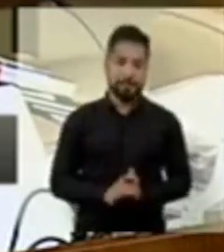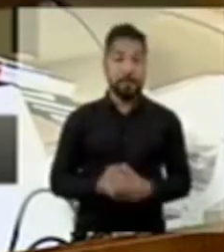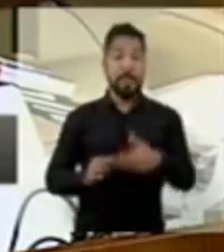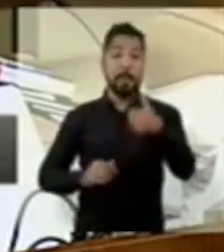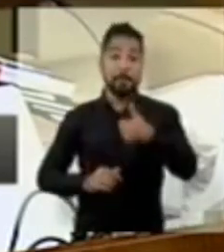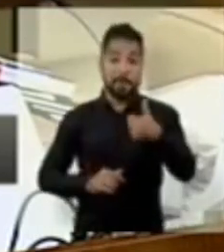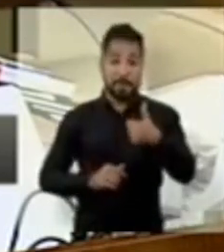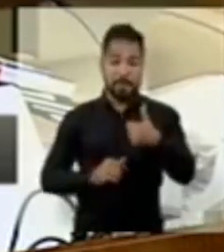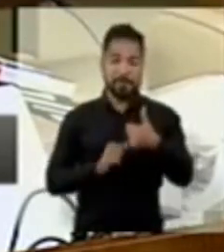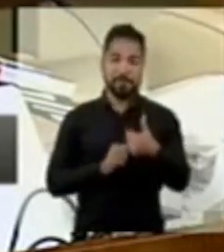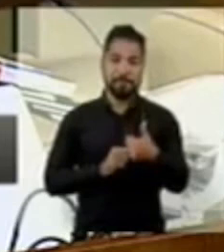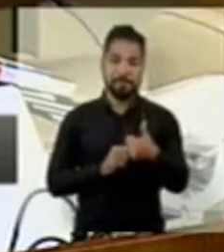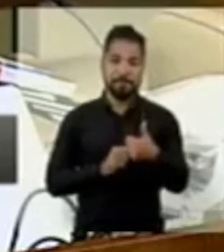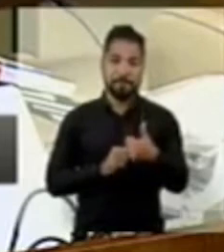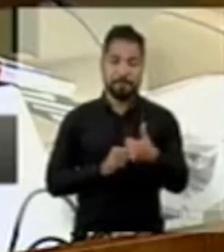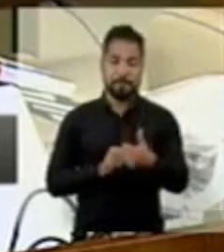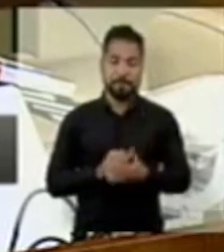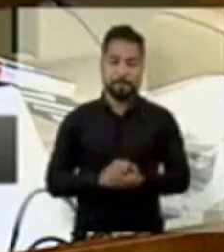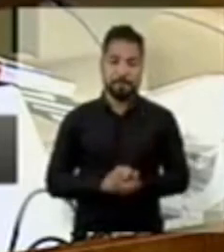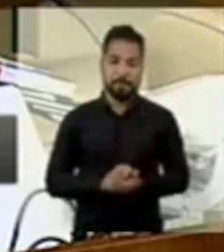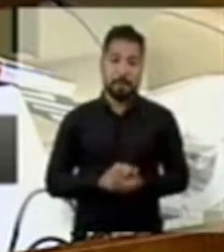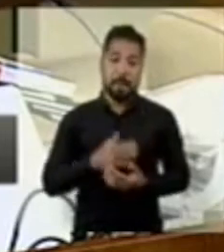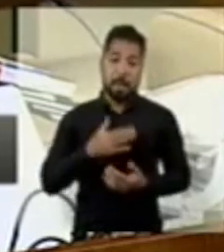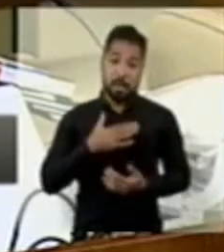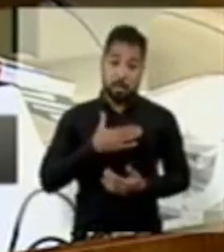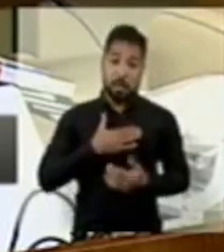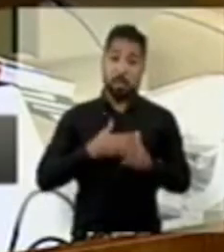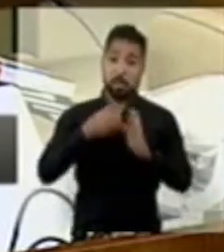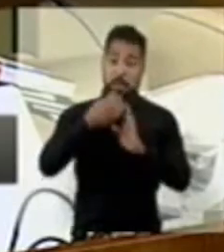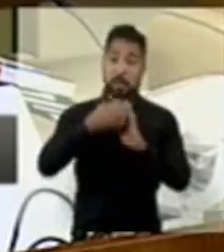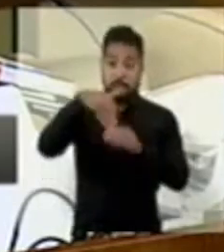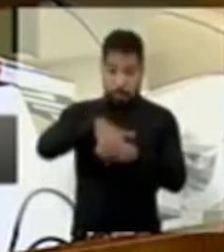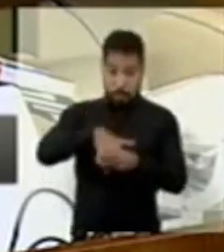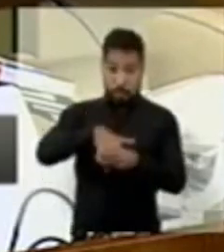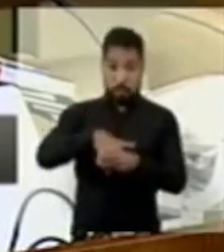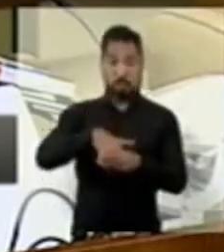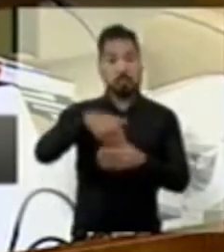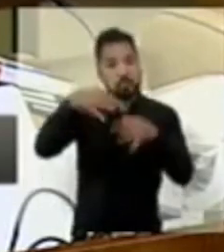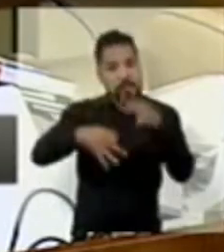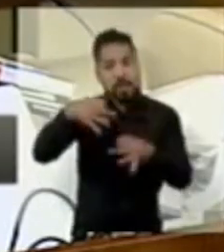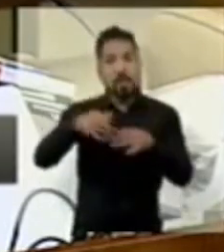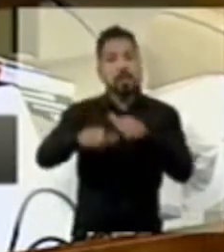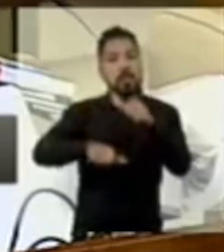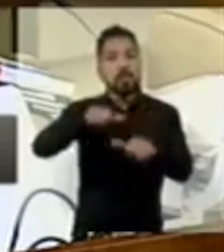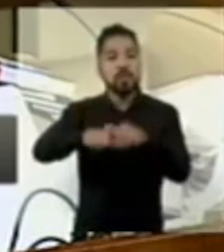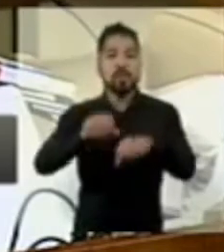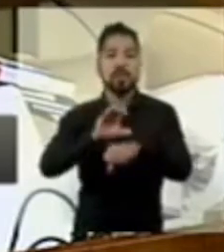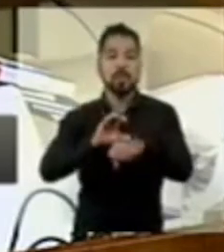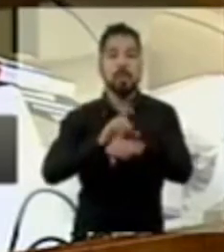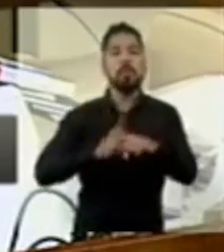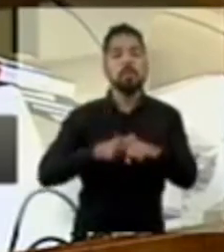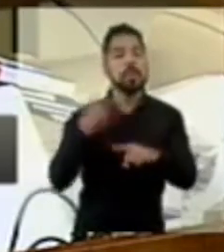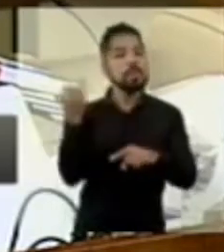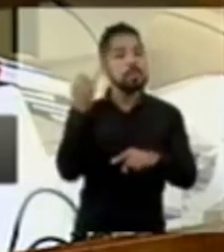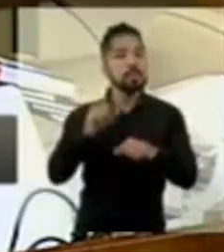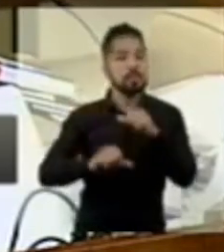primeira é o meu capítulo estava justificando a mutação condicional porque era imperativo mudar